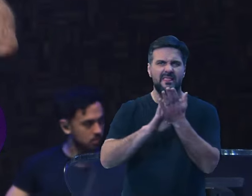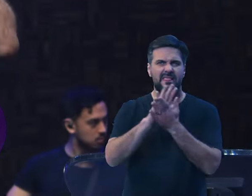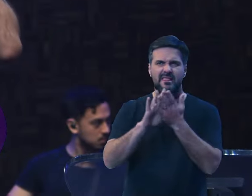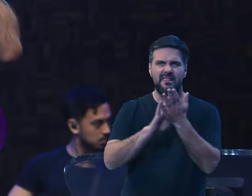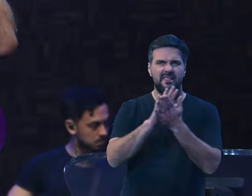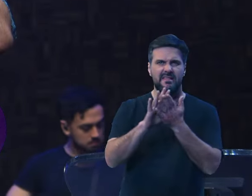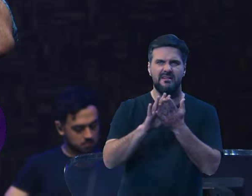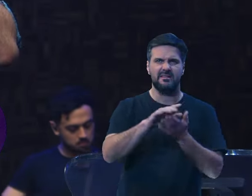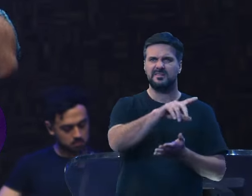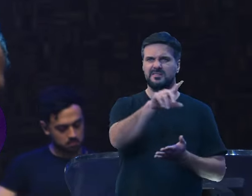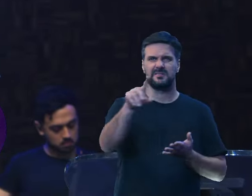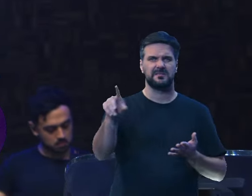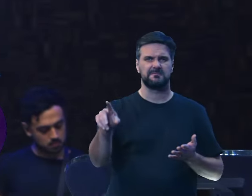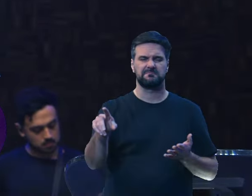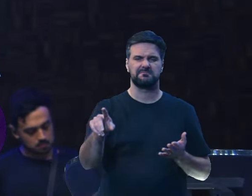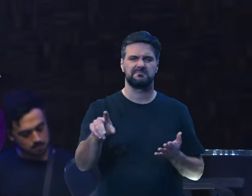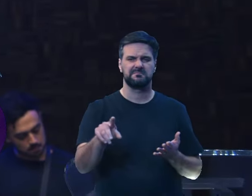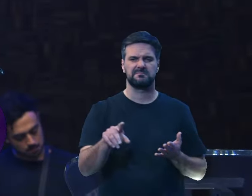Talvez